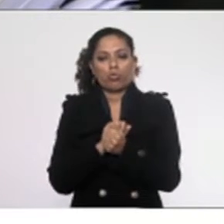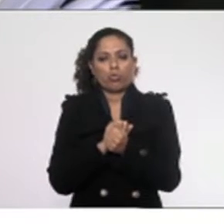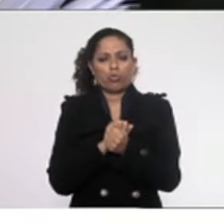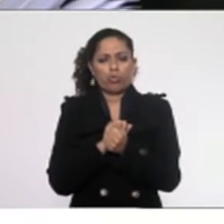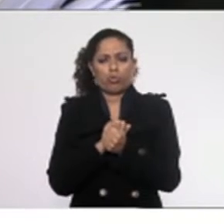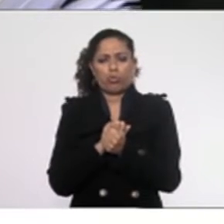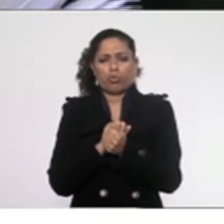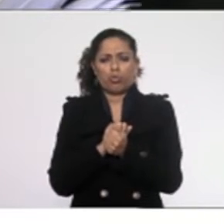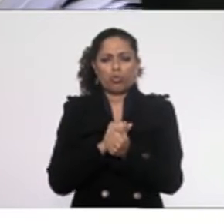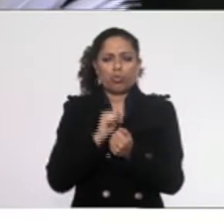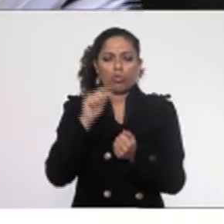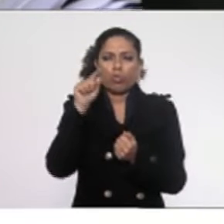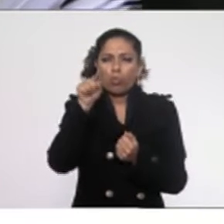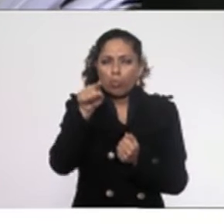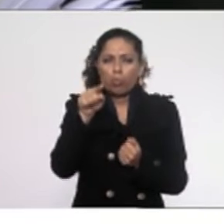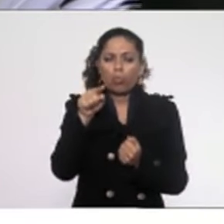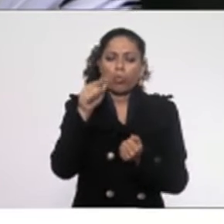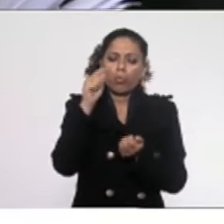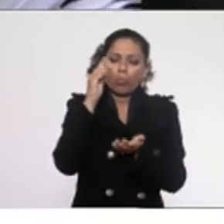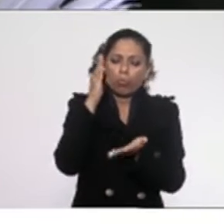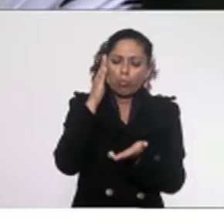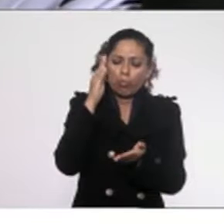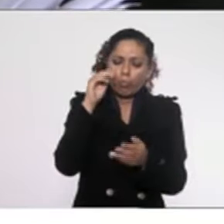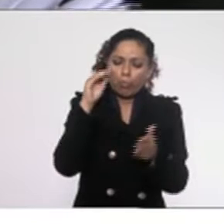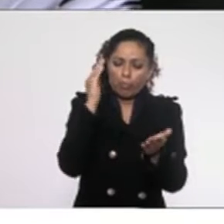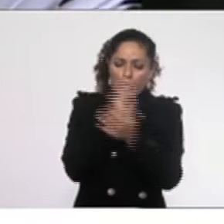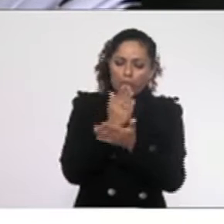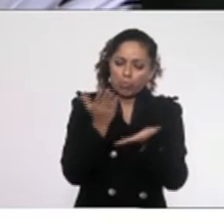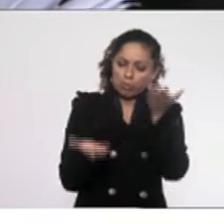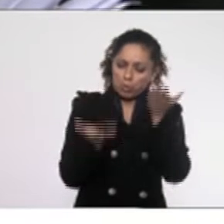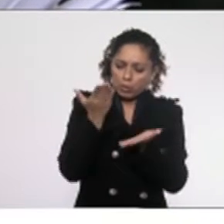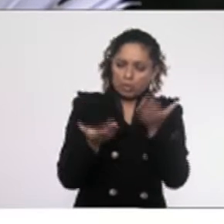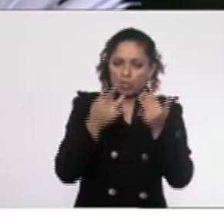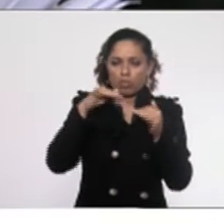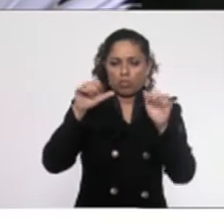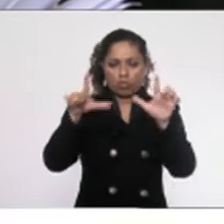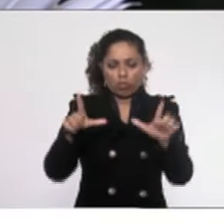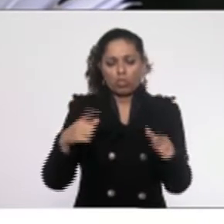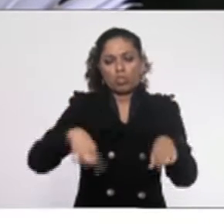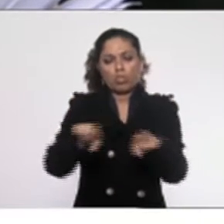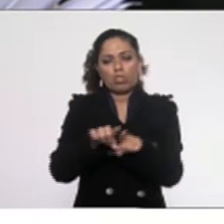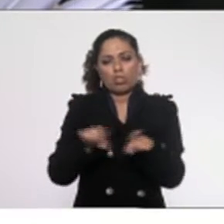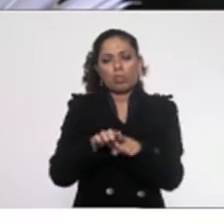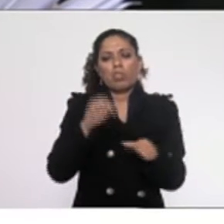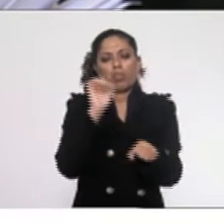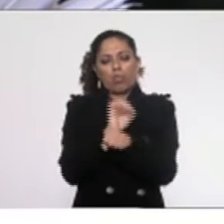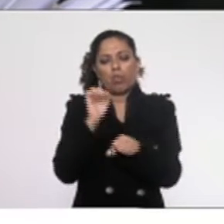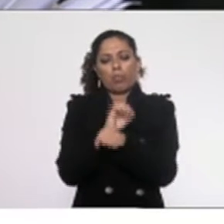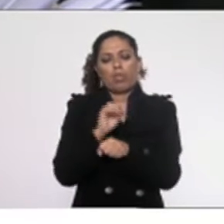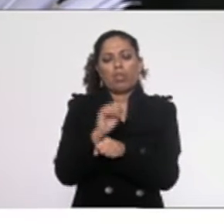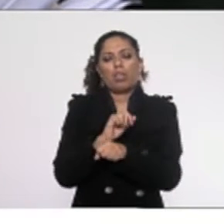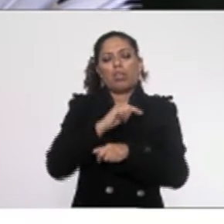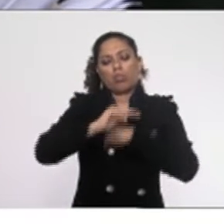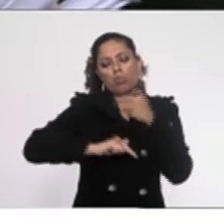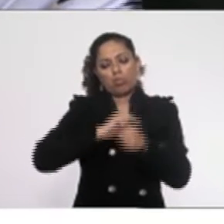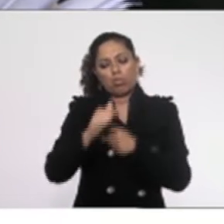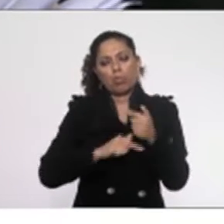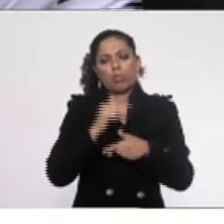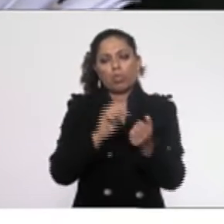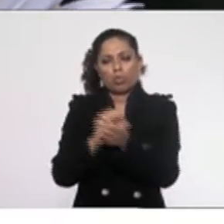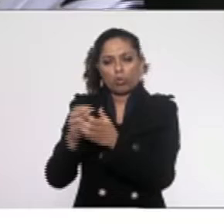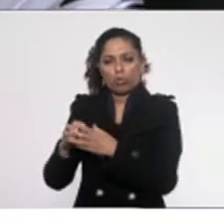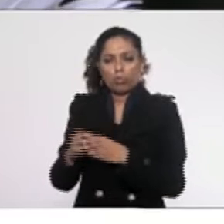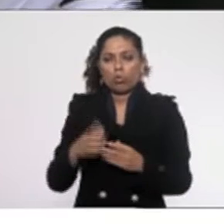você botar um ponto em equilíbrio fiscal, e necessariamente acarretarão a extinção do cargo anteriormente ocupado pelo servidor empregado público